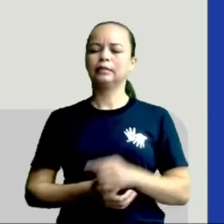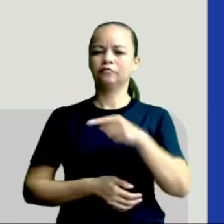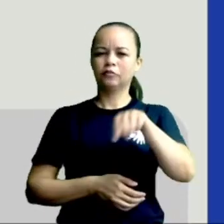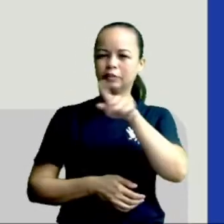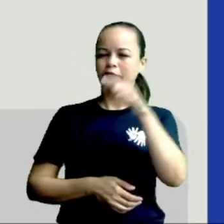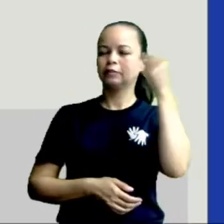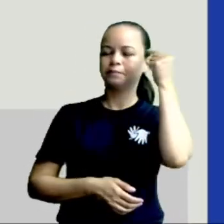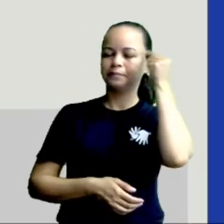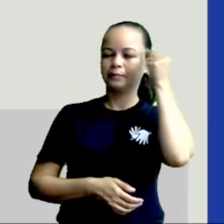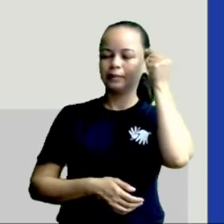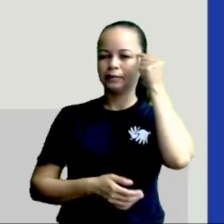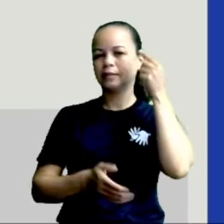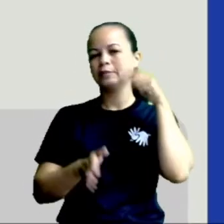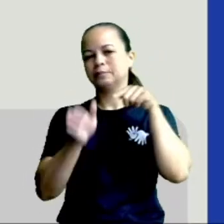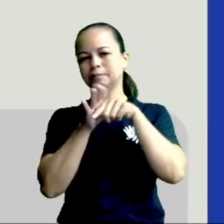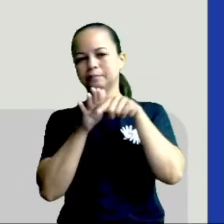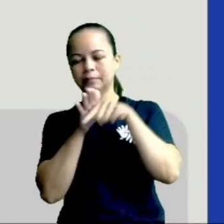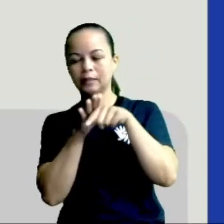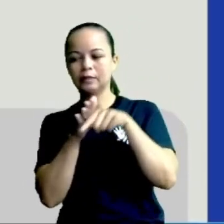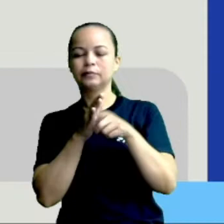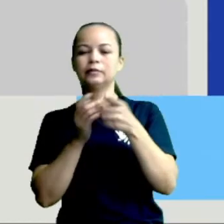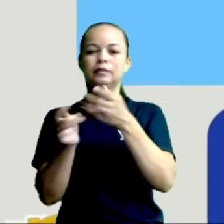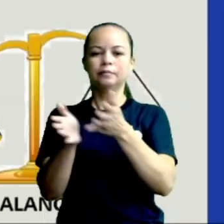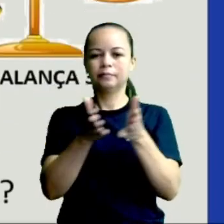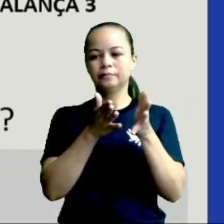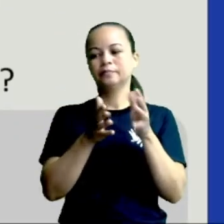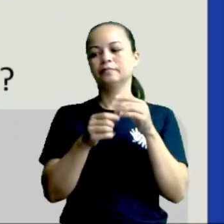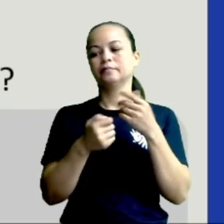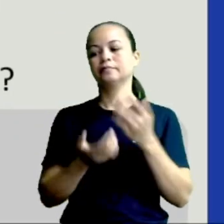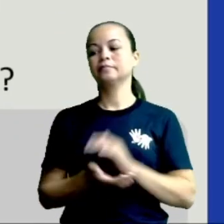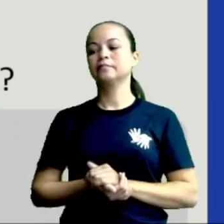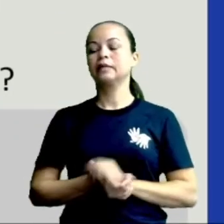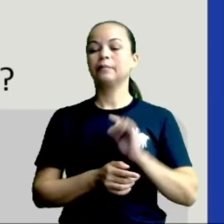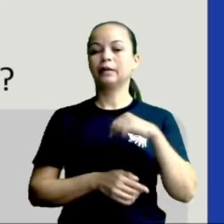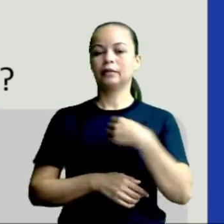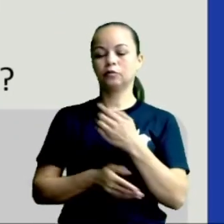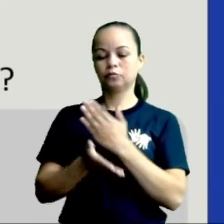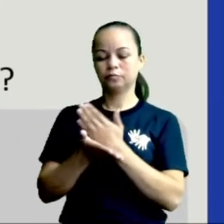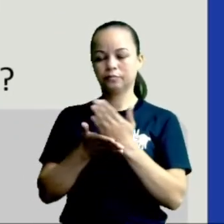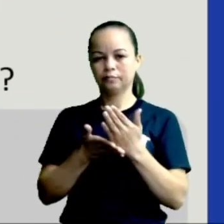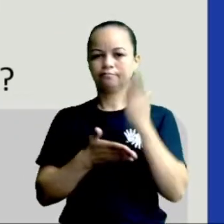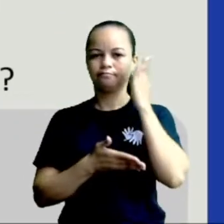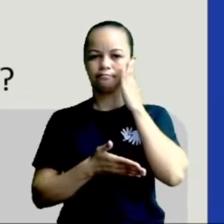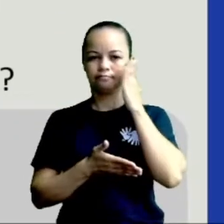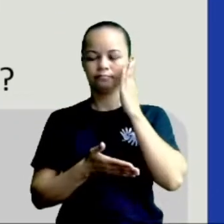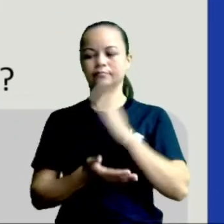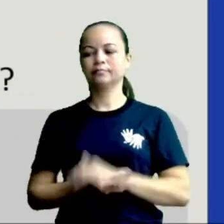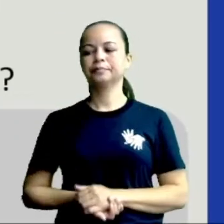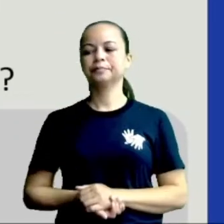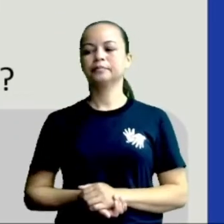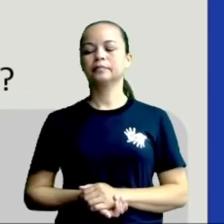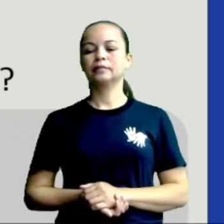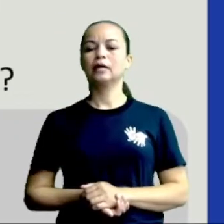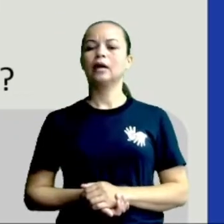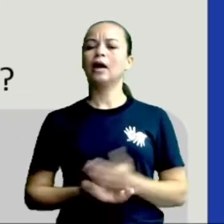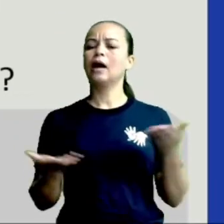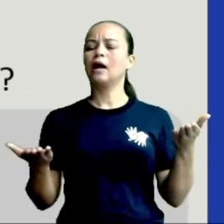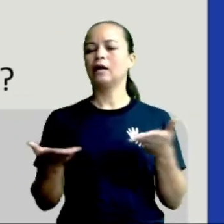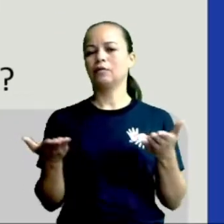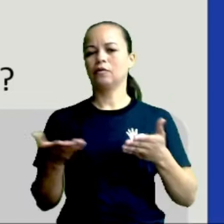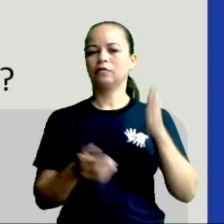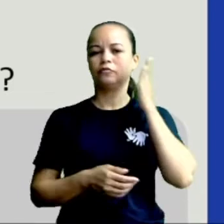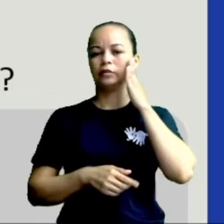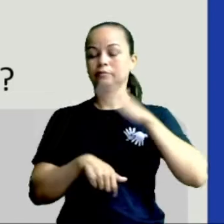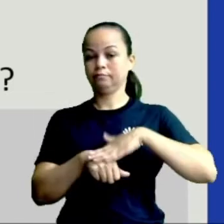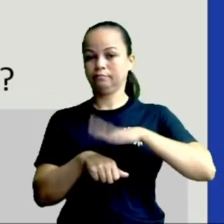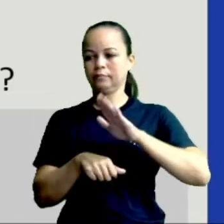Vai pensando aí nas perguntinhas que vieram problema para que a gente possa começar a compreender Então vamos entender um